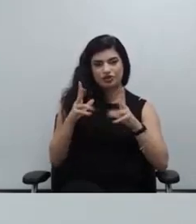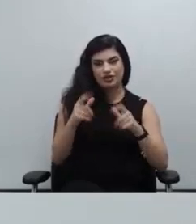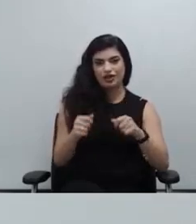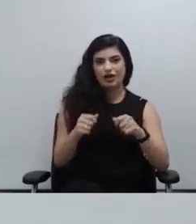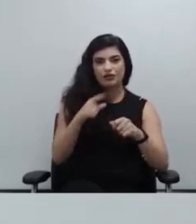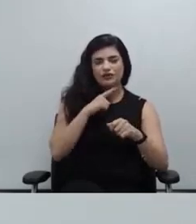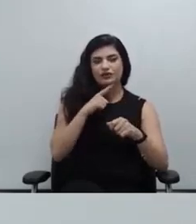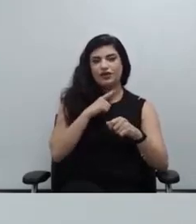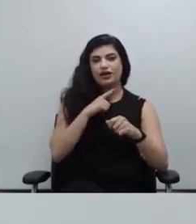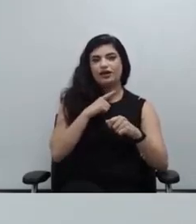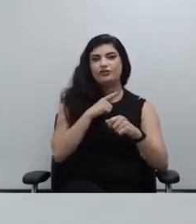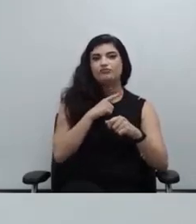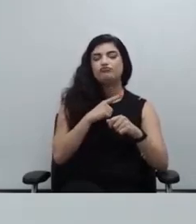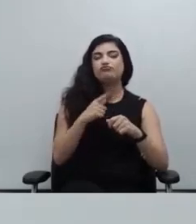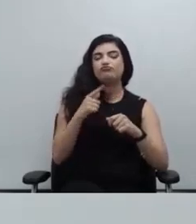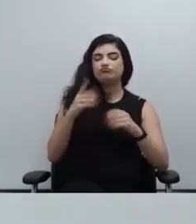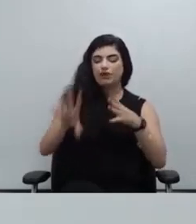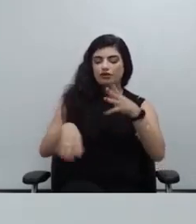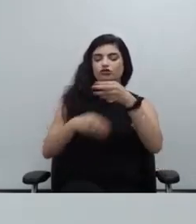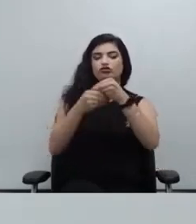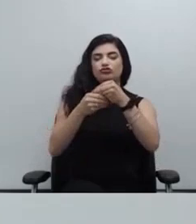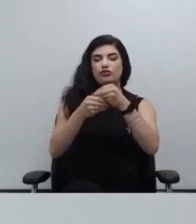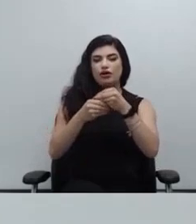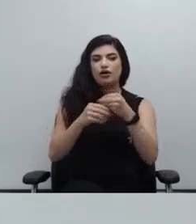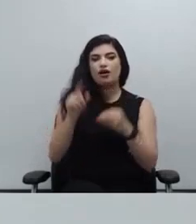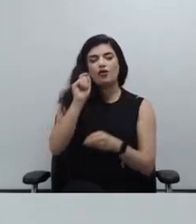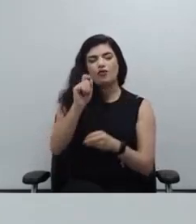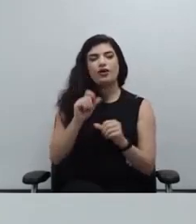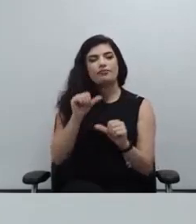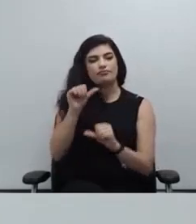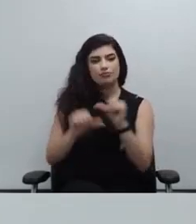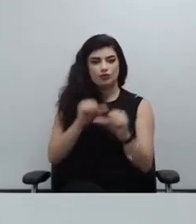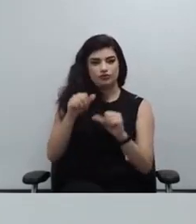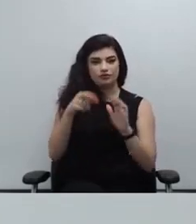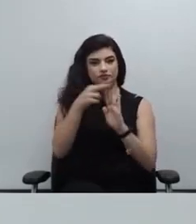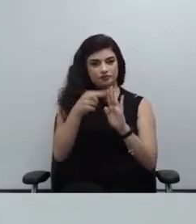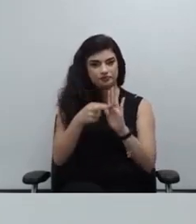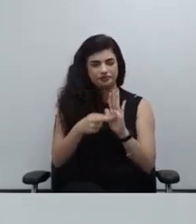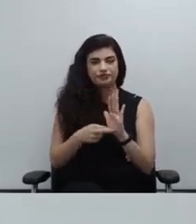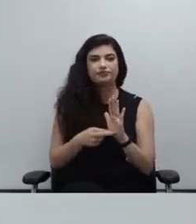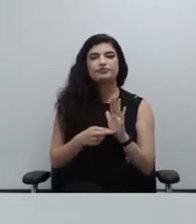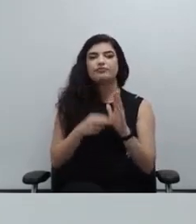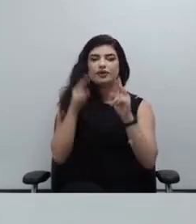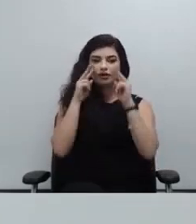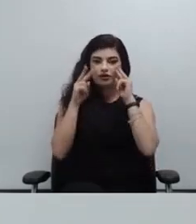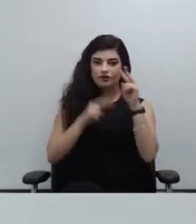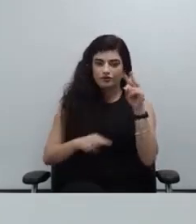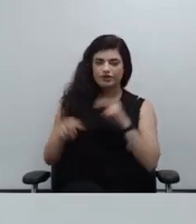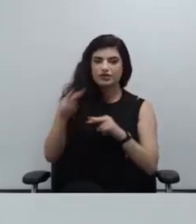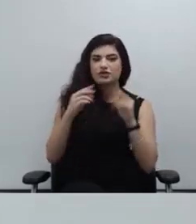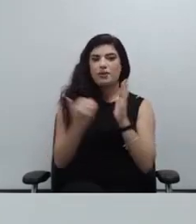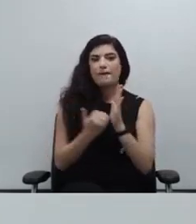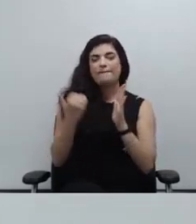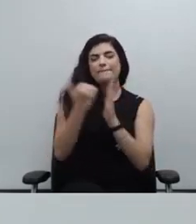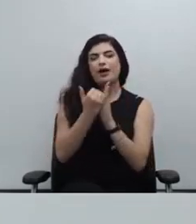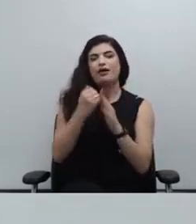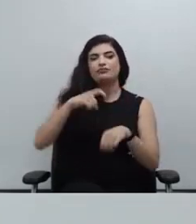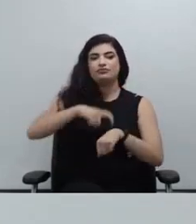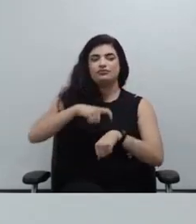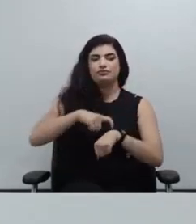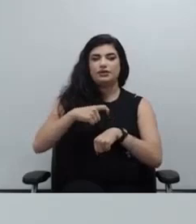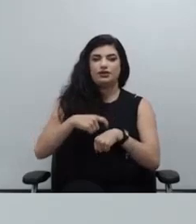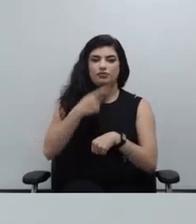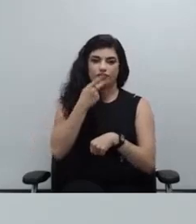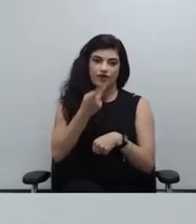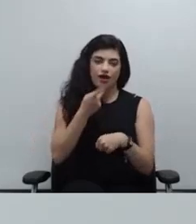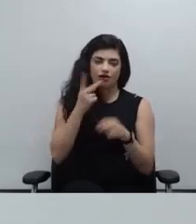para a inserção de um ponto adicional para eventual mudança regimental, trazendo a previsão de aumento de tempo de fala do representante da entidade de